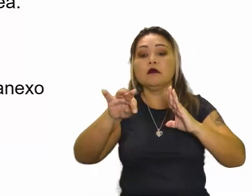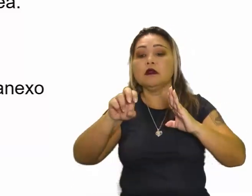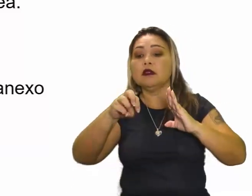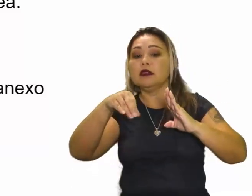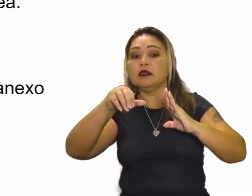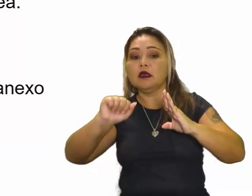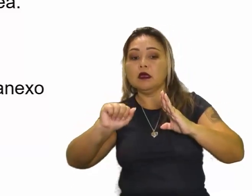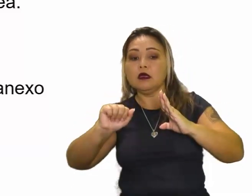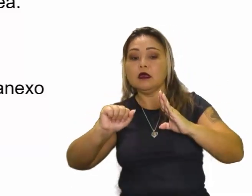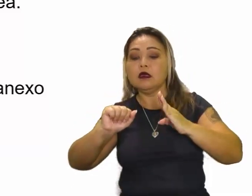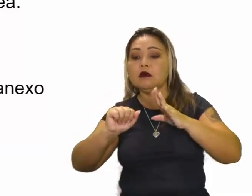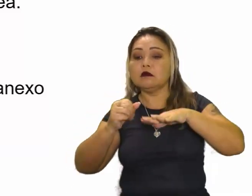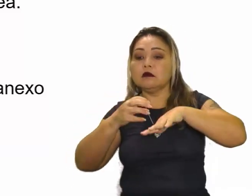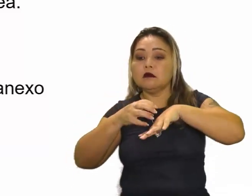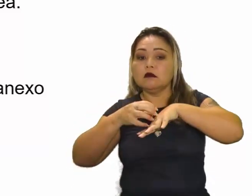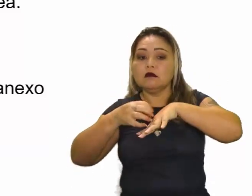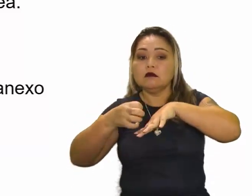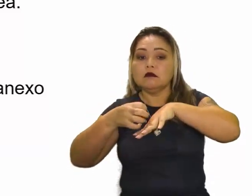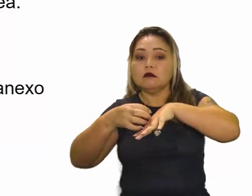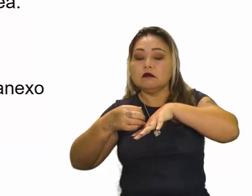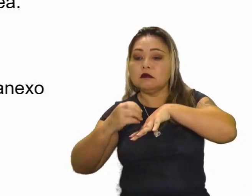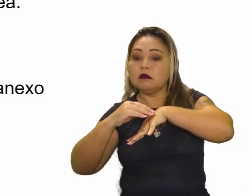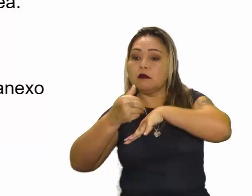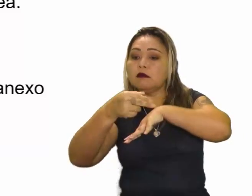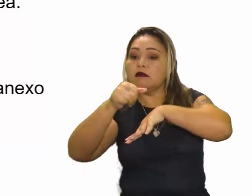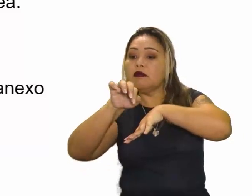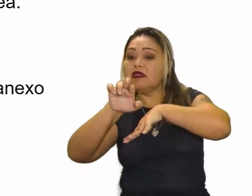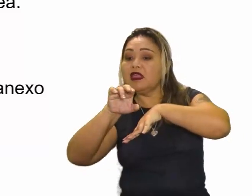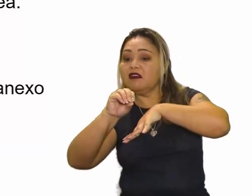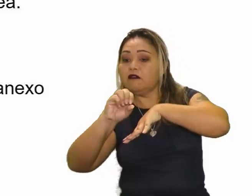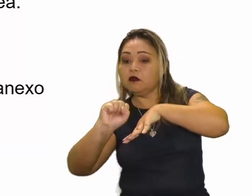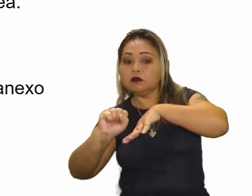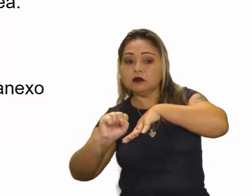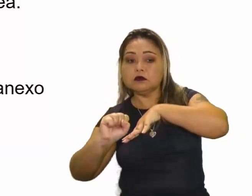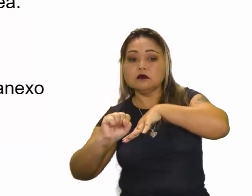Pecilotermia e rins metanefrons.